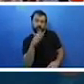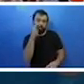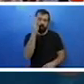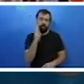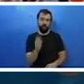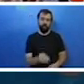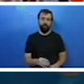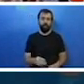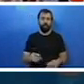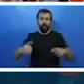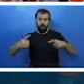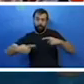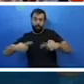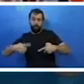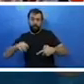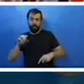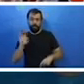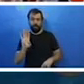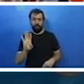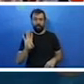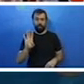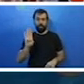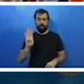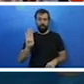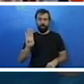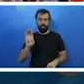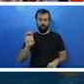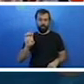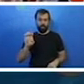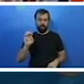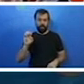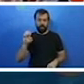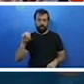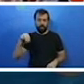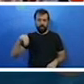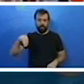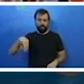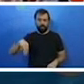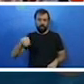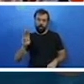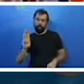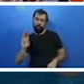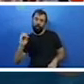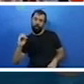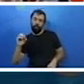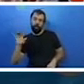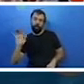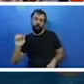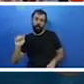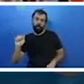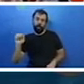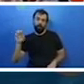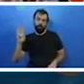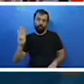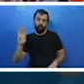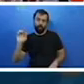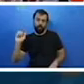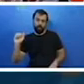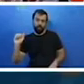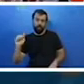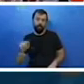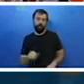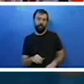a Guerra dos Emboabas, né, como consequência da mineração, o surgimento de novas vilas